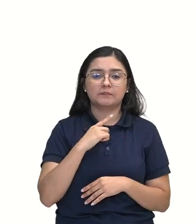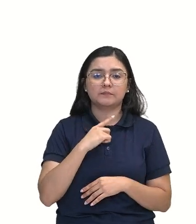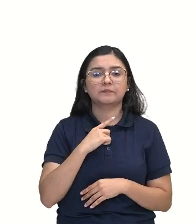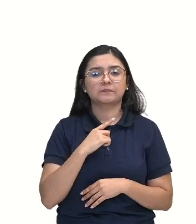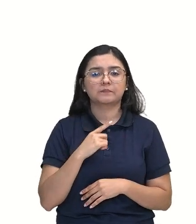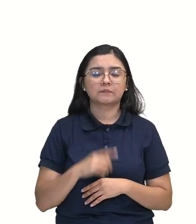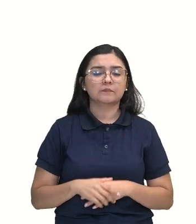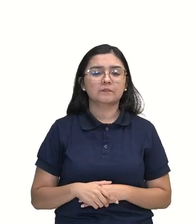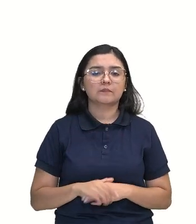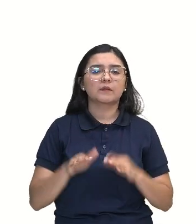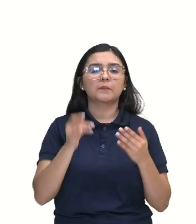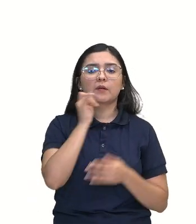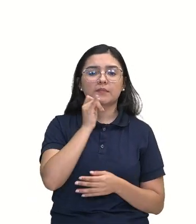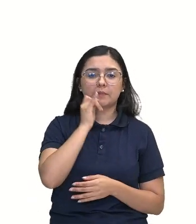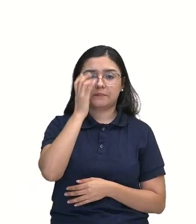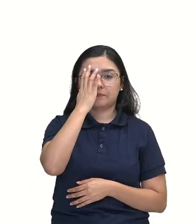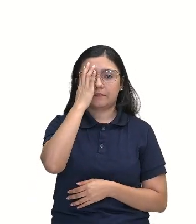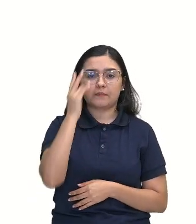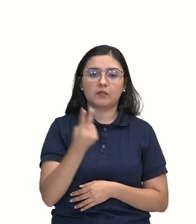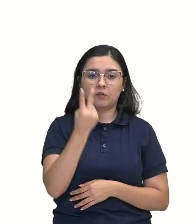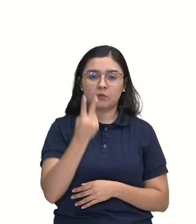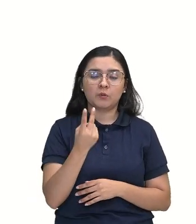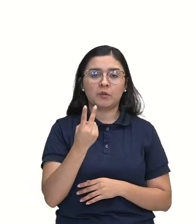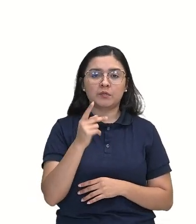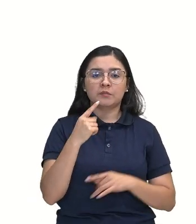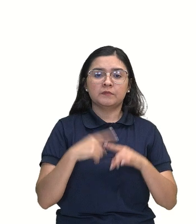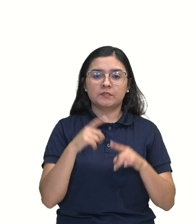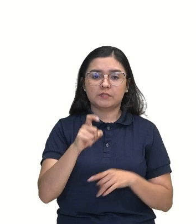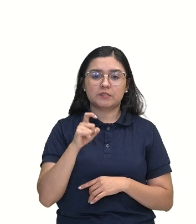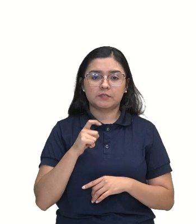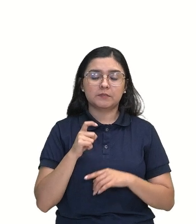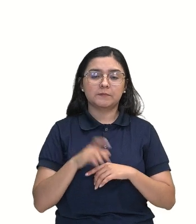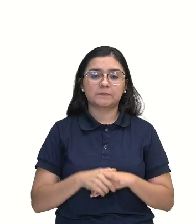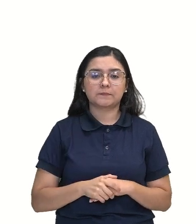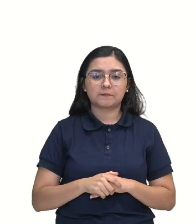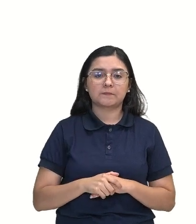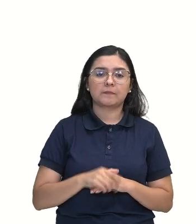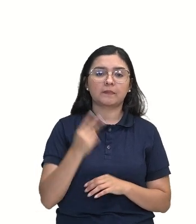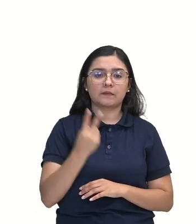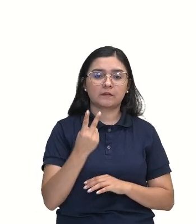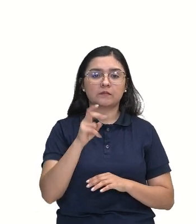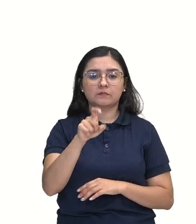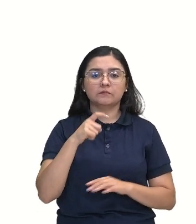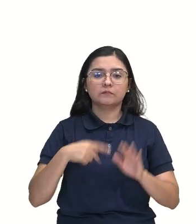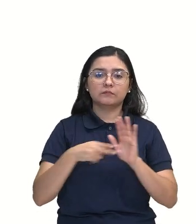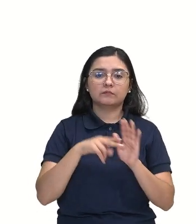seja, aqui eu vou ter 2 vezes x, 2x, isso vai ser igual